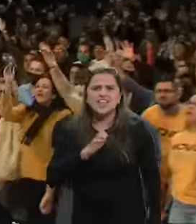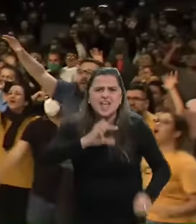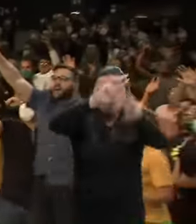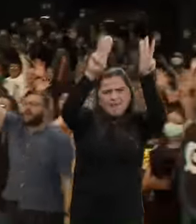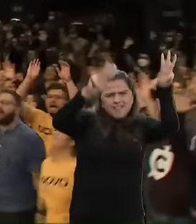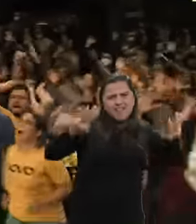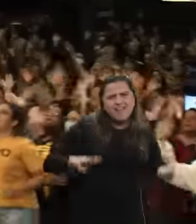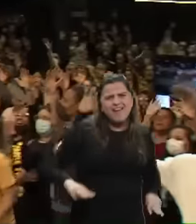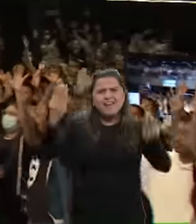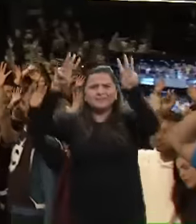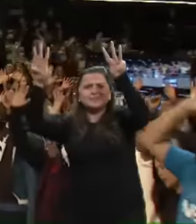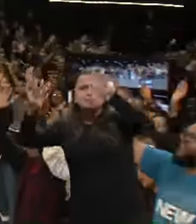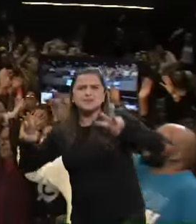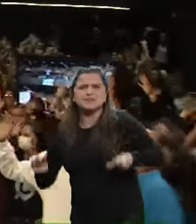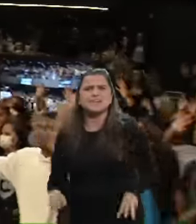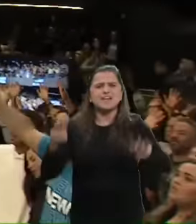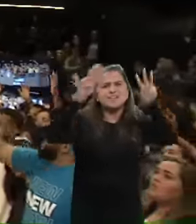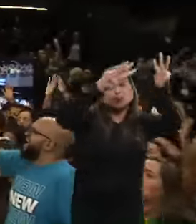maná.